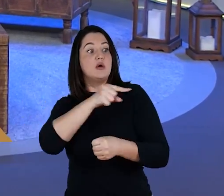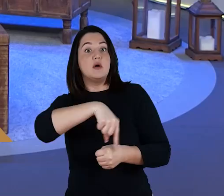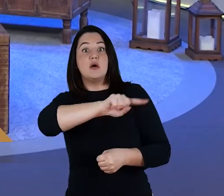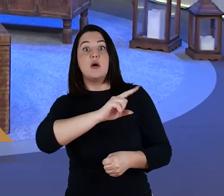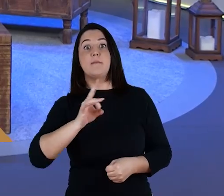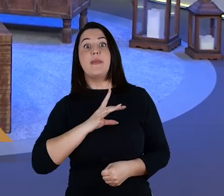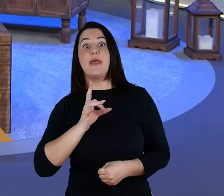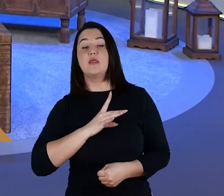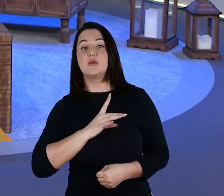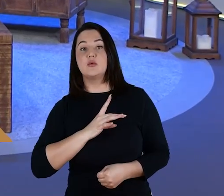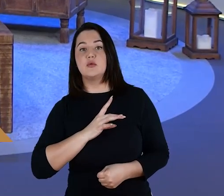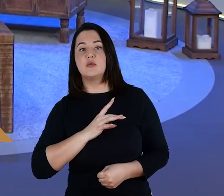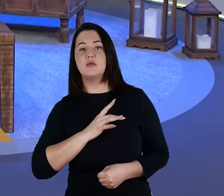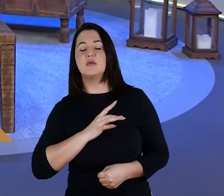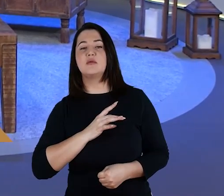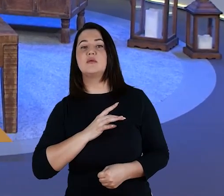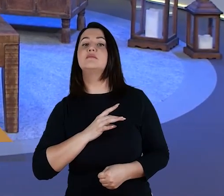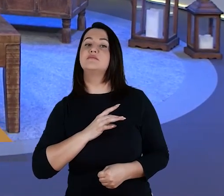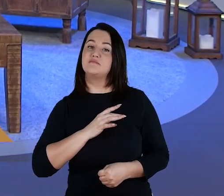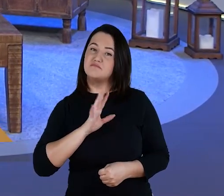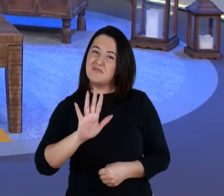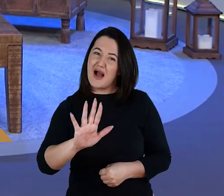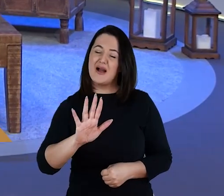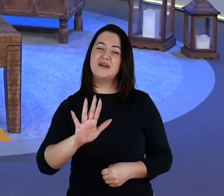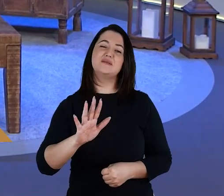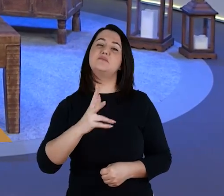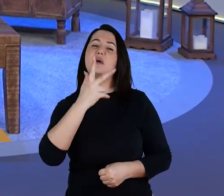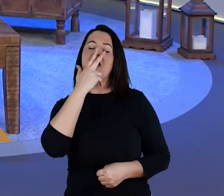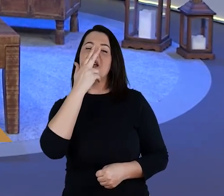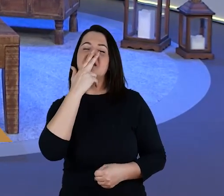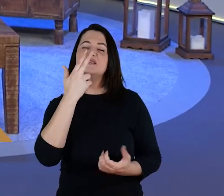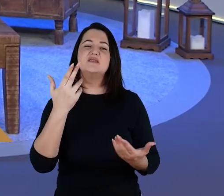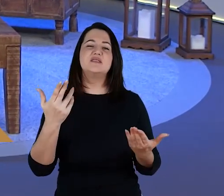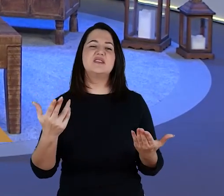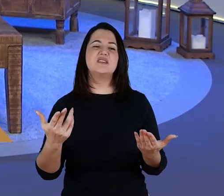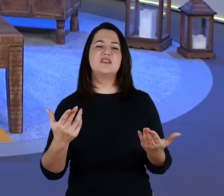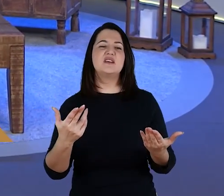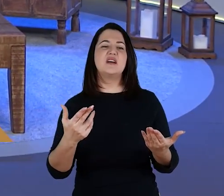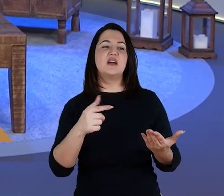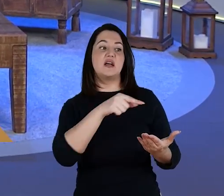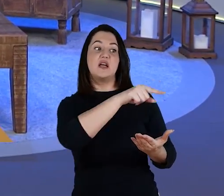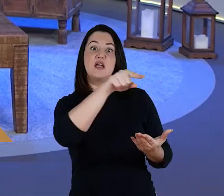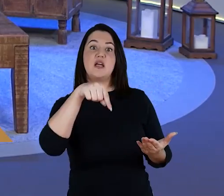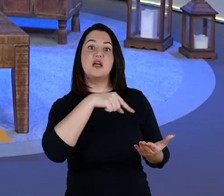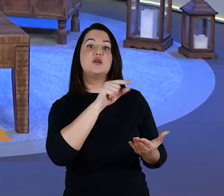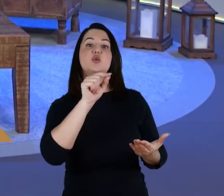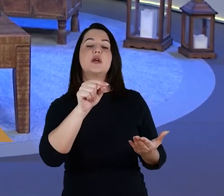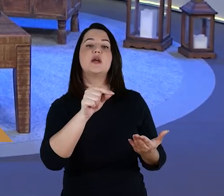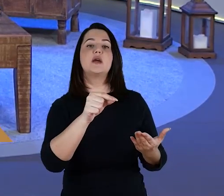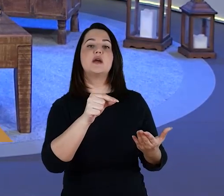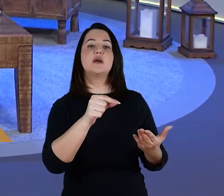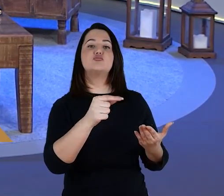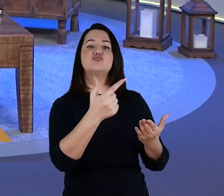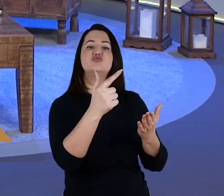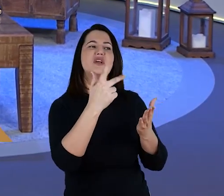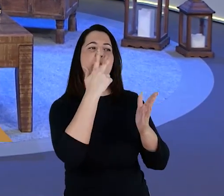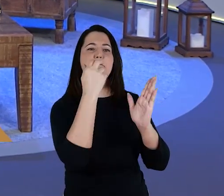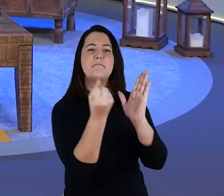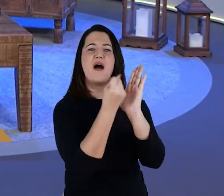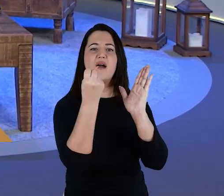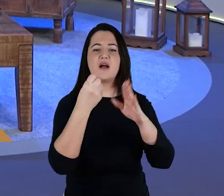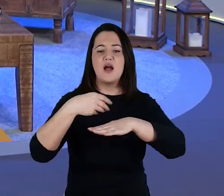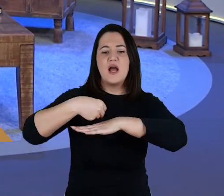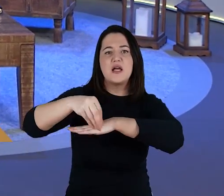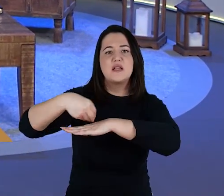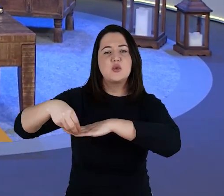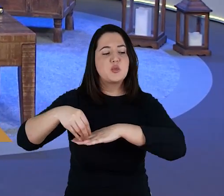historiador antigo mencionava os hititas, porque pareciam não deixar nenhuma pegada na arqueologia, os